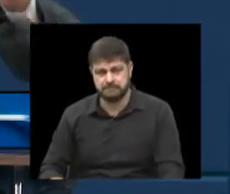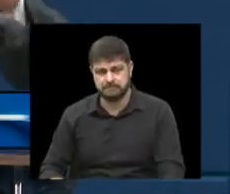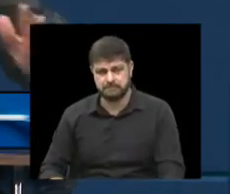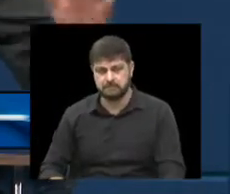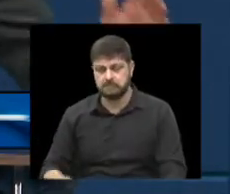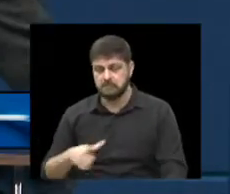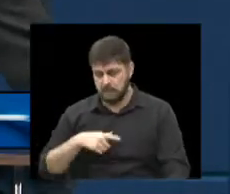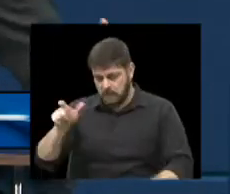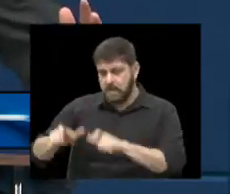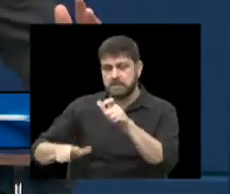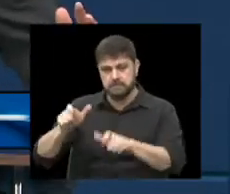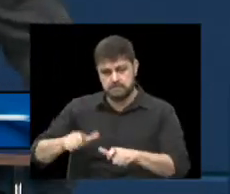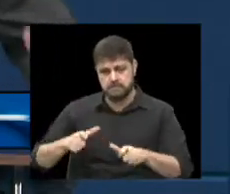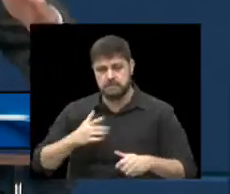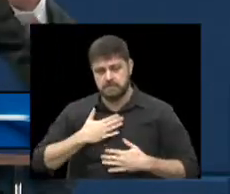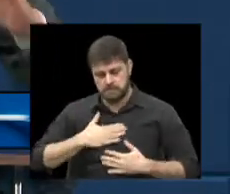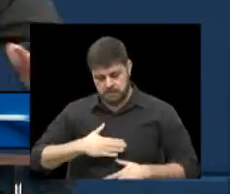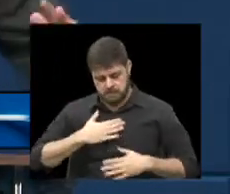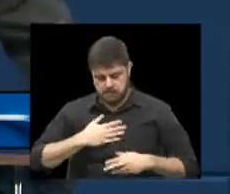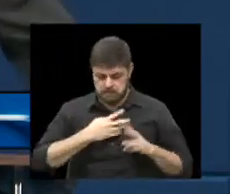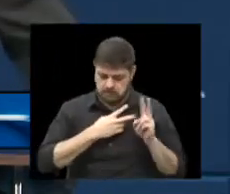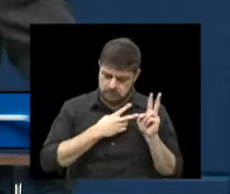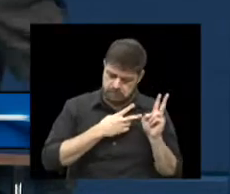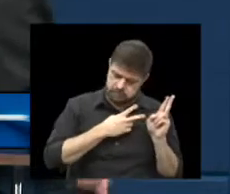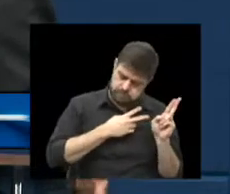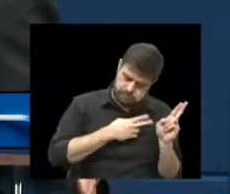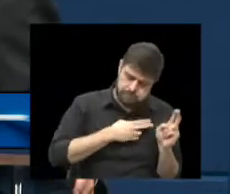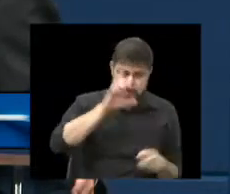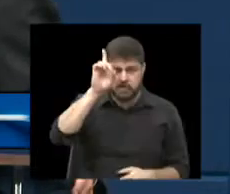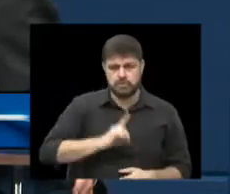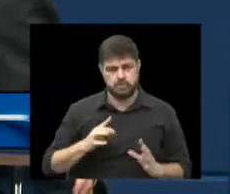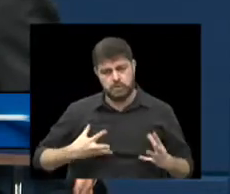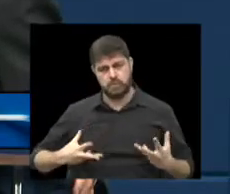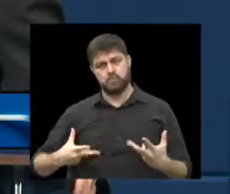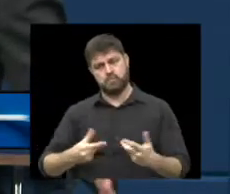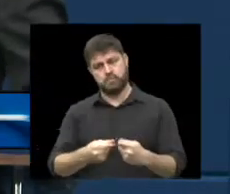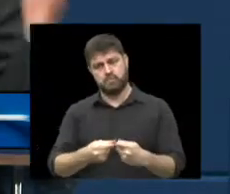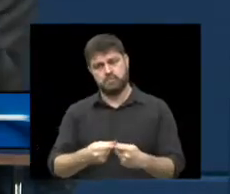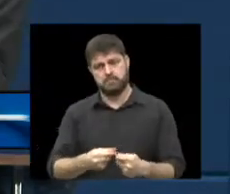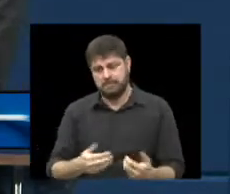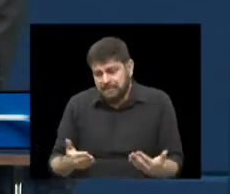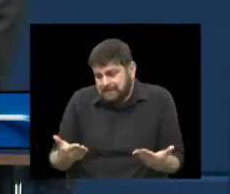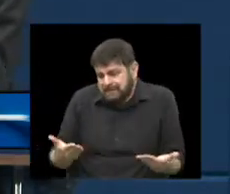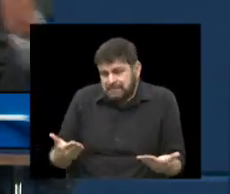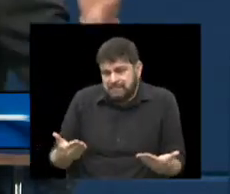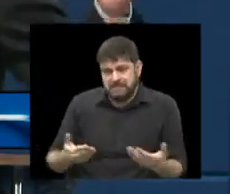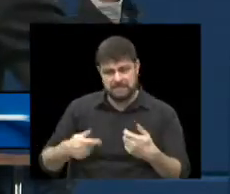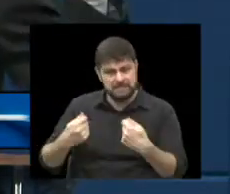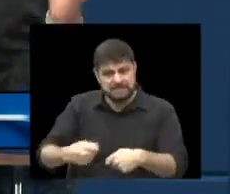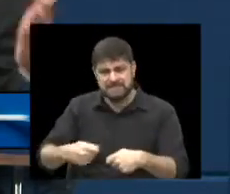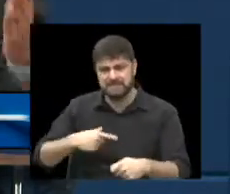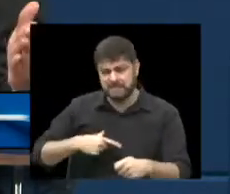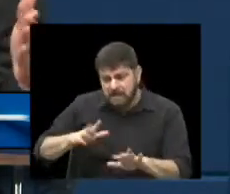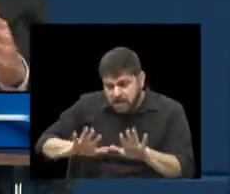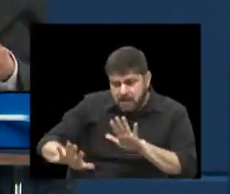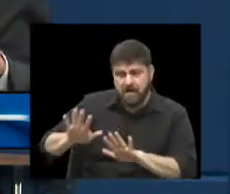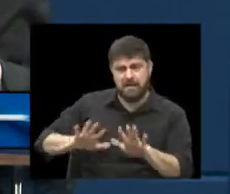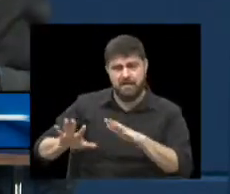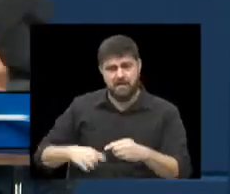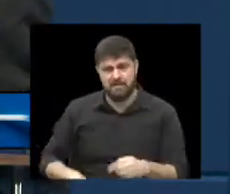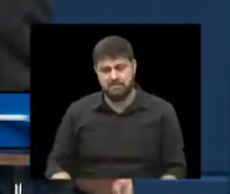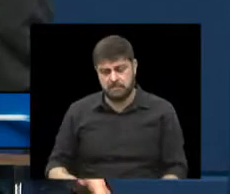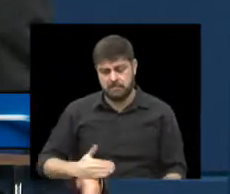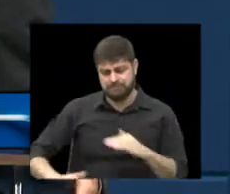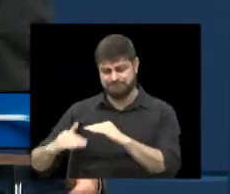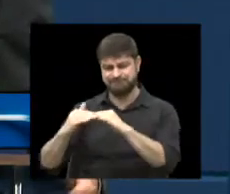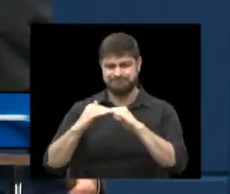ao sossego público, ao direito do descanso de todas as pessoas, mas é preciso ter um equilíbrio, e